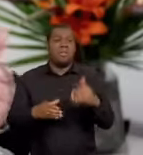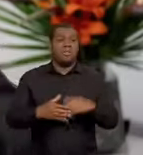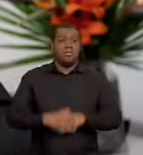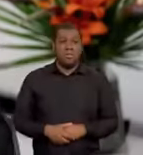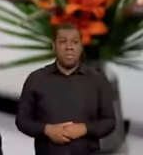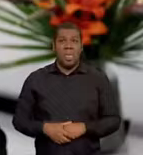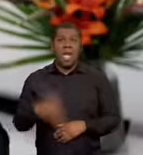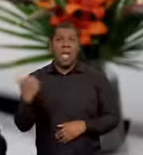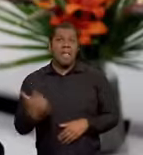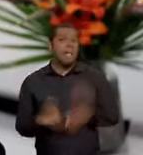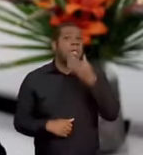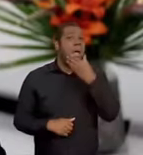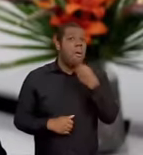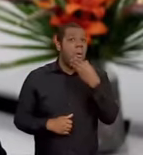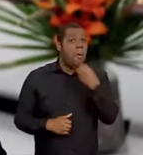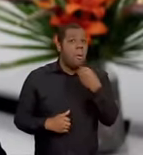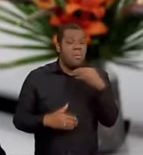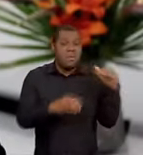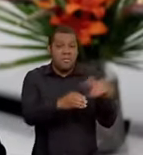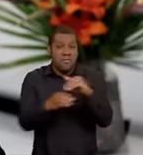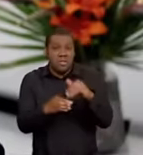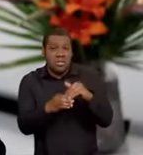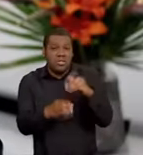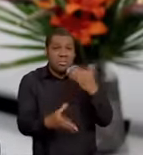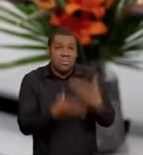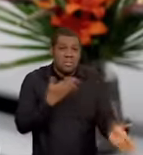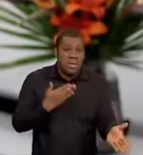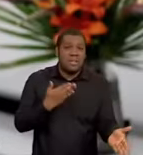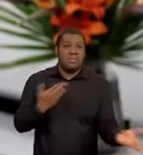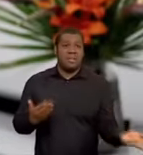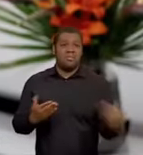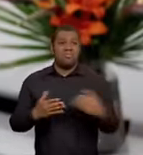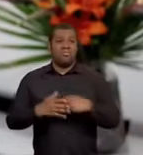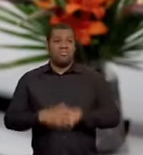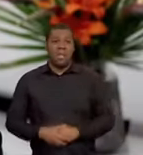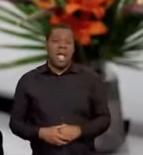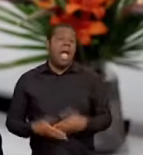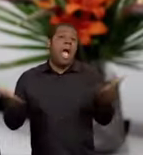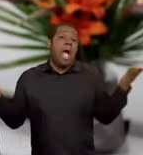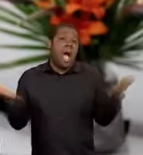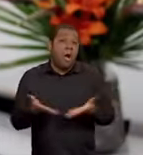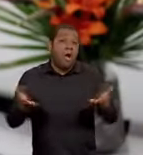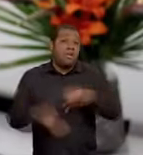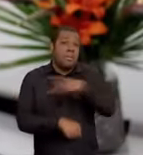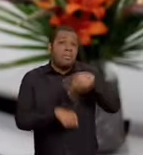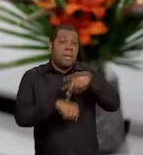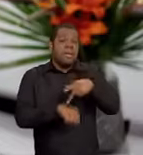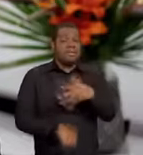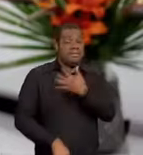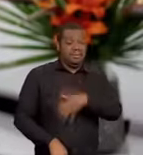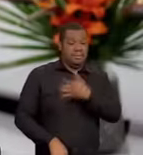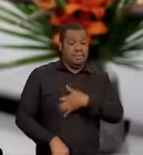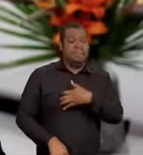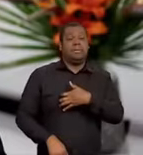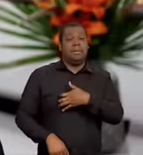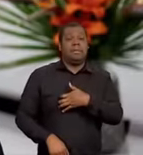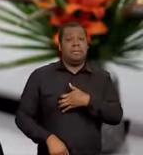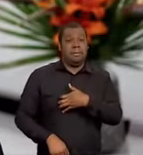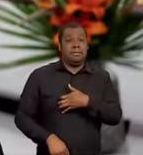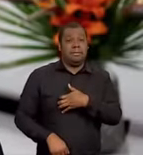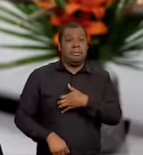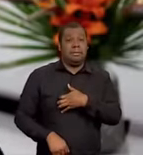Alberto Fernandes ganhou, e o Alberto ficou com a dívida, e que agora tem que pagar. E nós sabemos da situação da Argentina. Teve uma